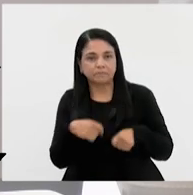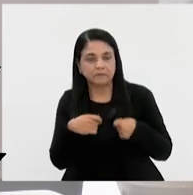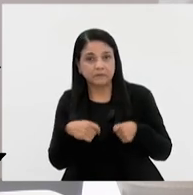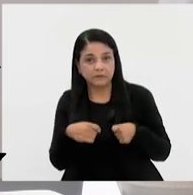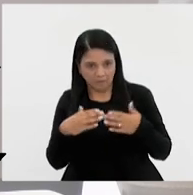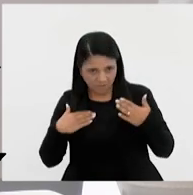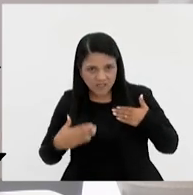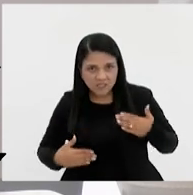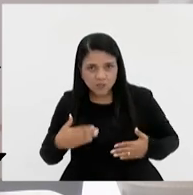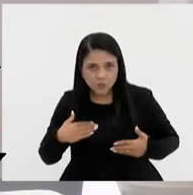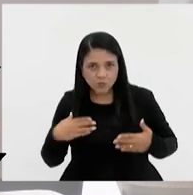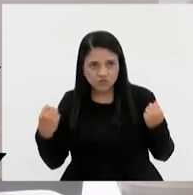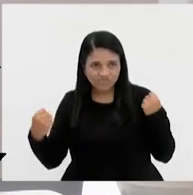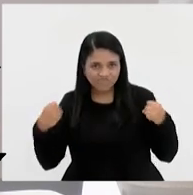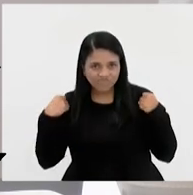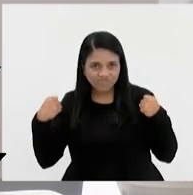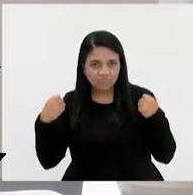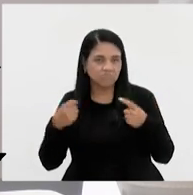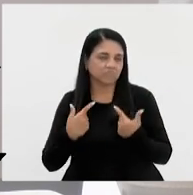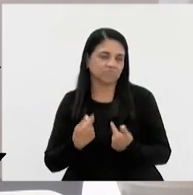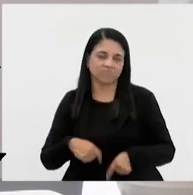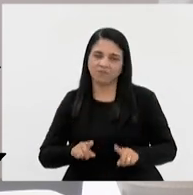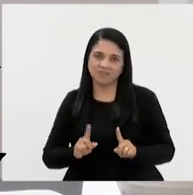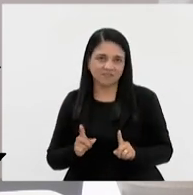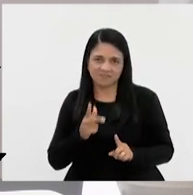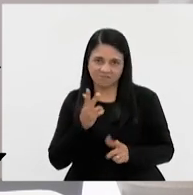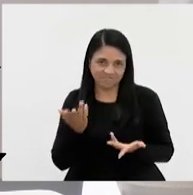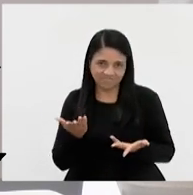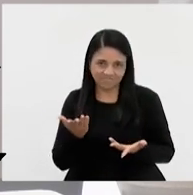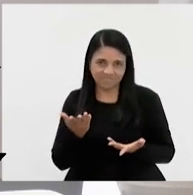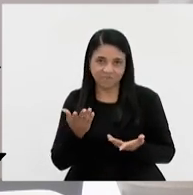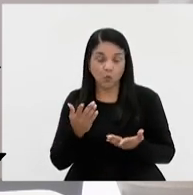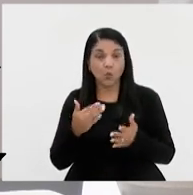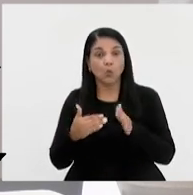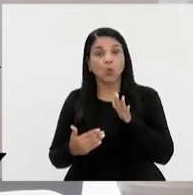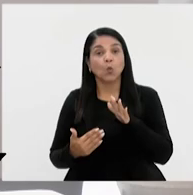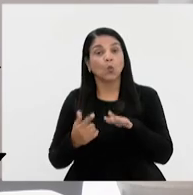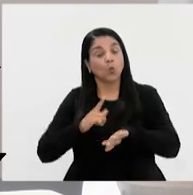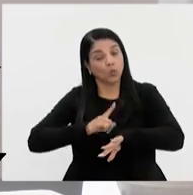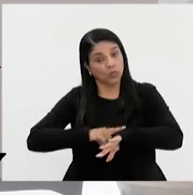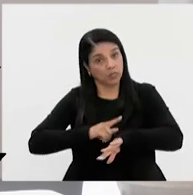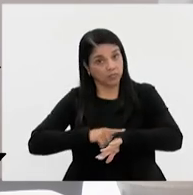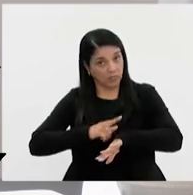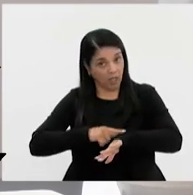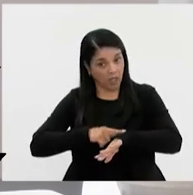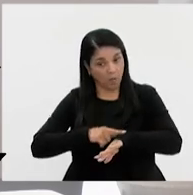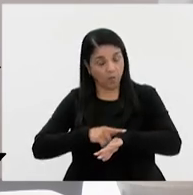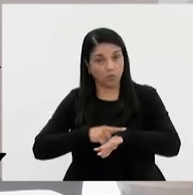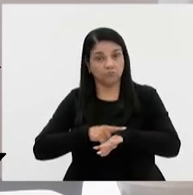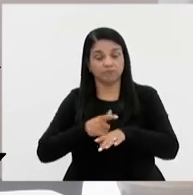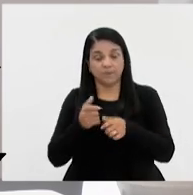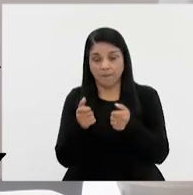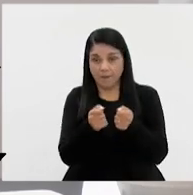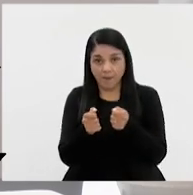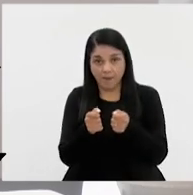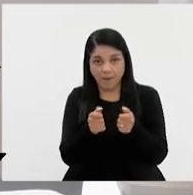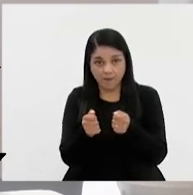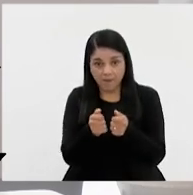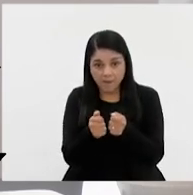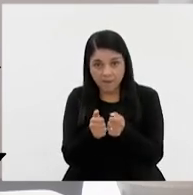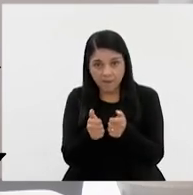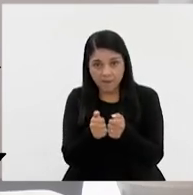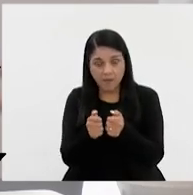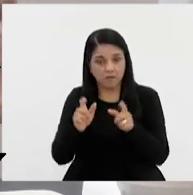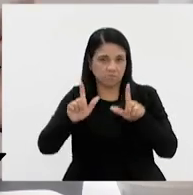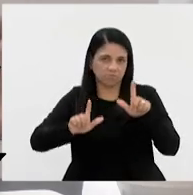física? Não me parece, a não ser o tempo demasiado que se passa ali à frente da tela e tudo mais, mas não